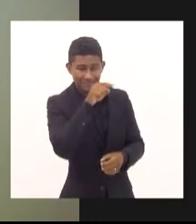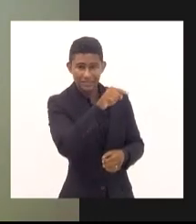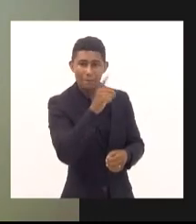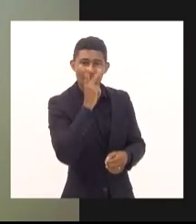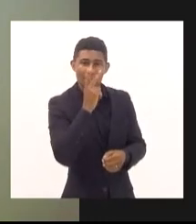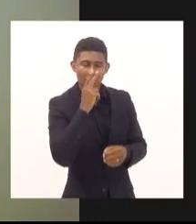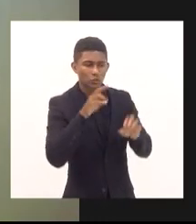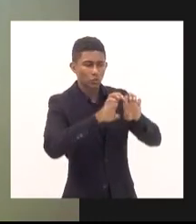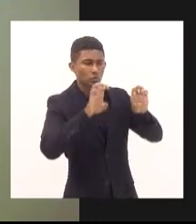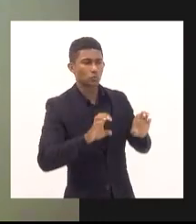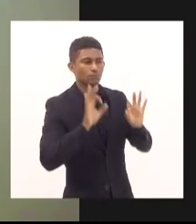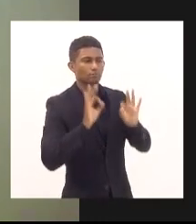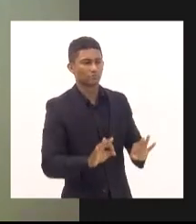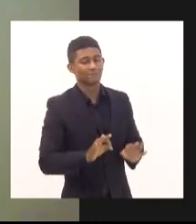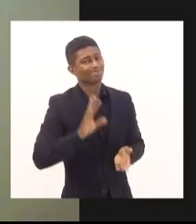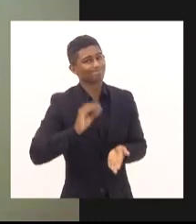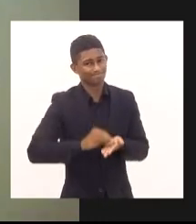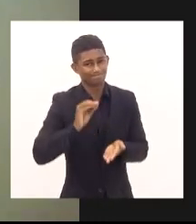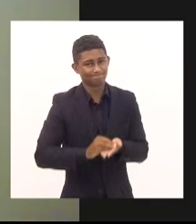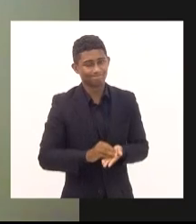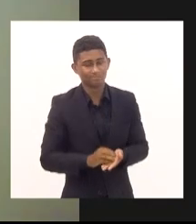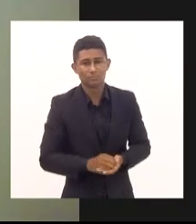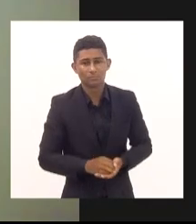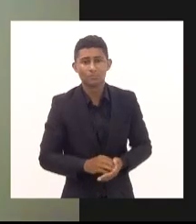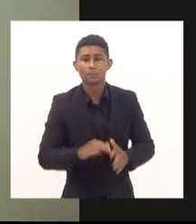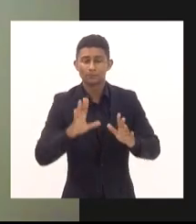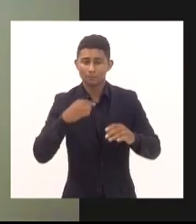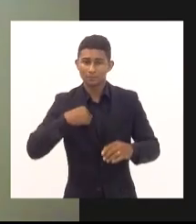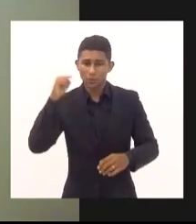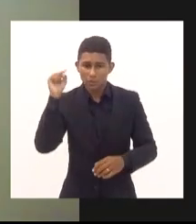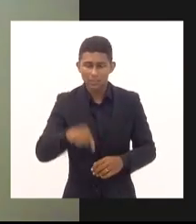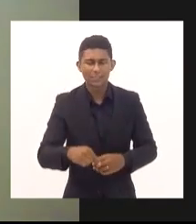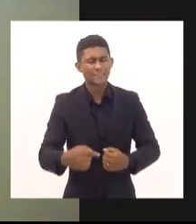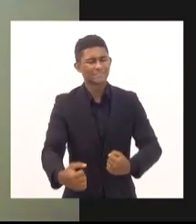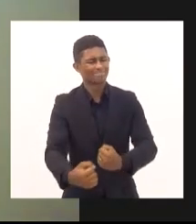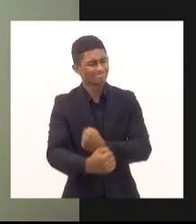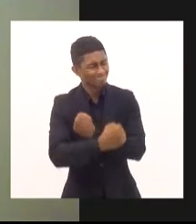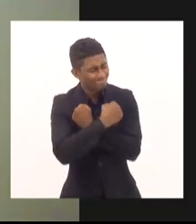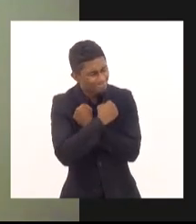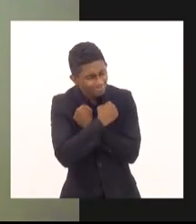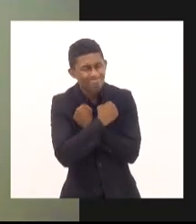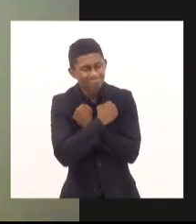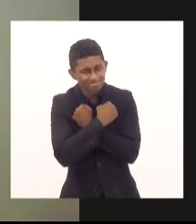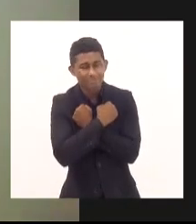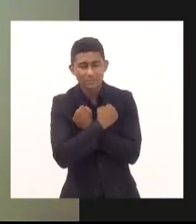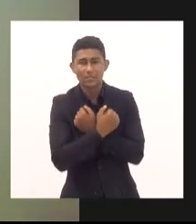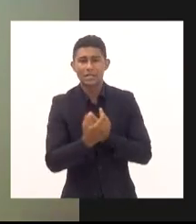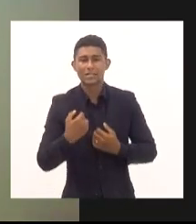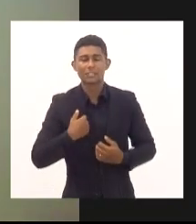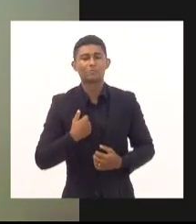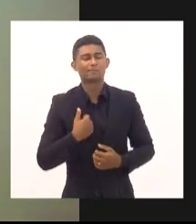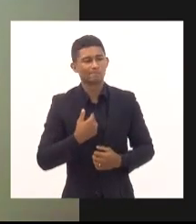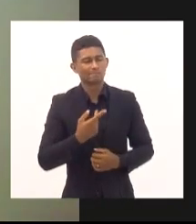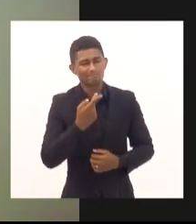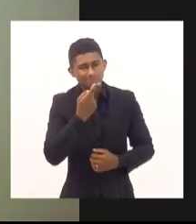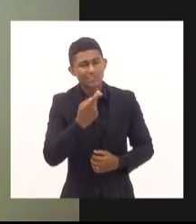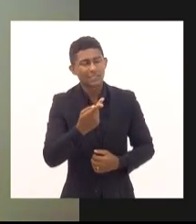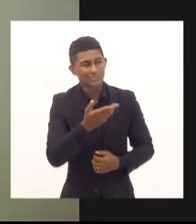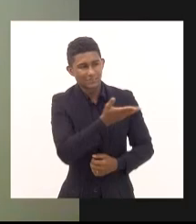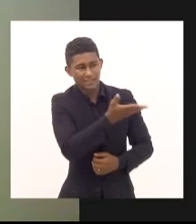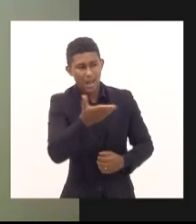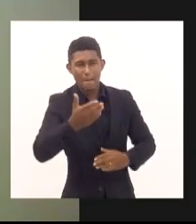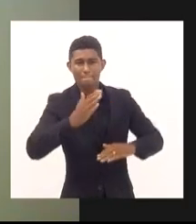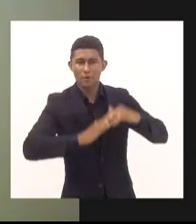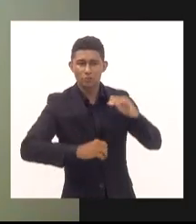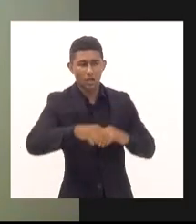trabalho, mas eu quero dar aqui o meu abraço, me externar aqui o meu apreço aos profissionais